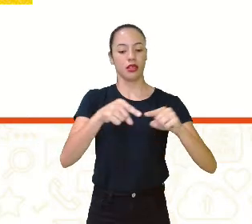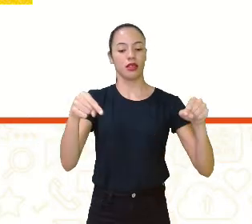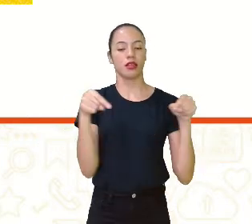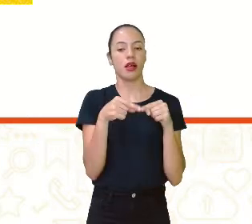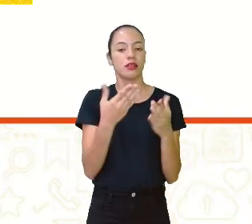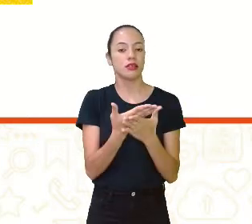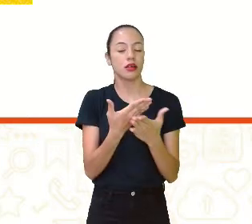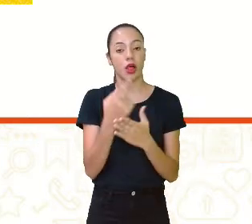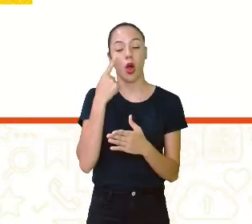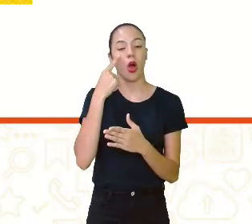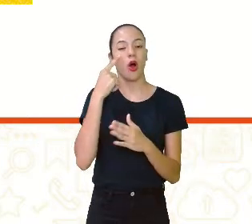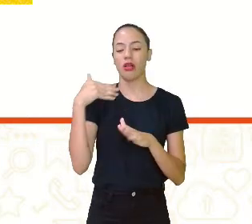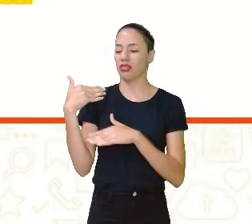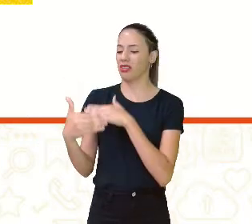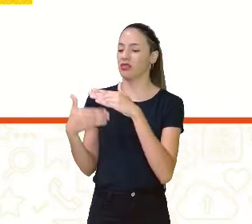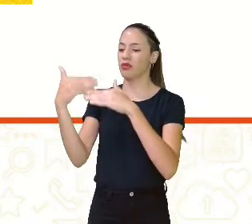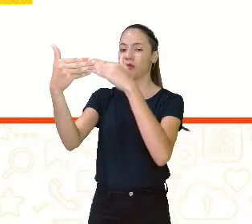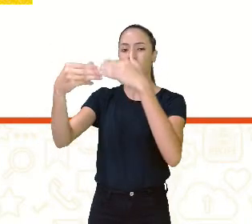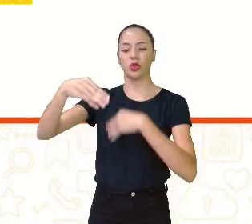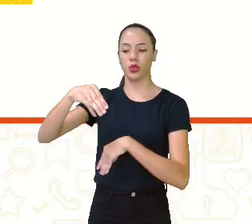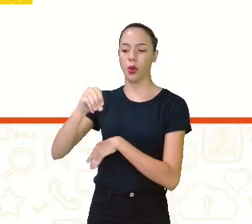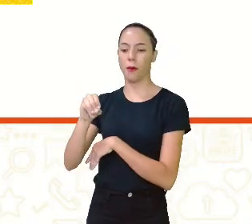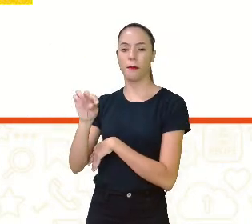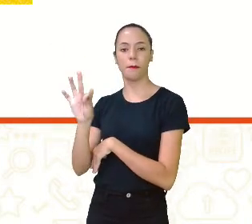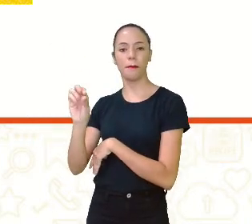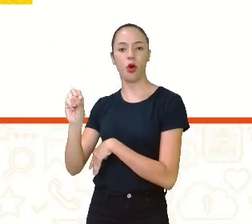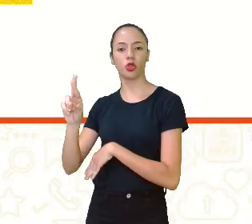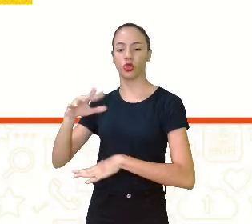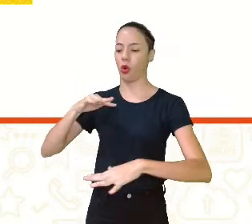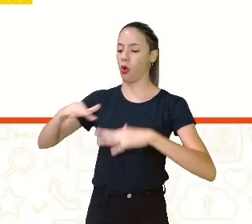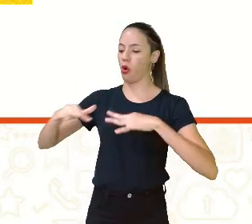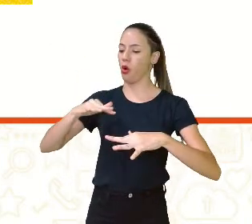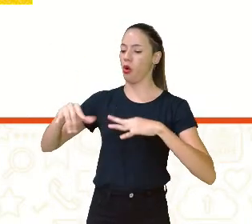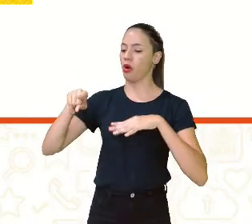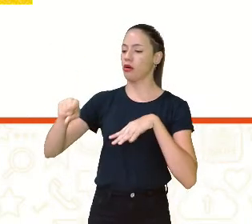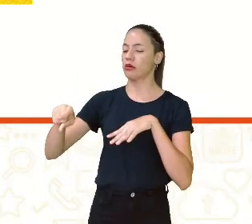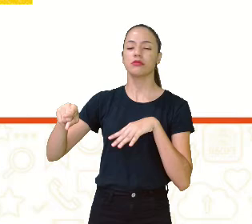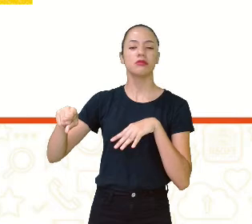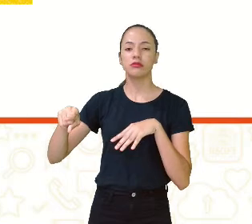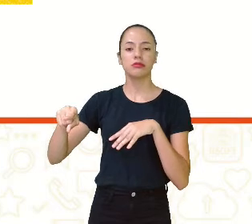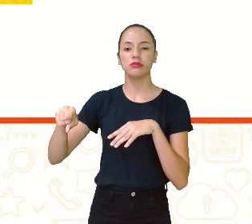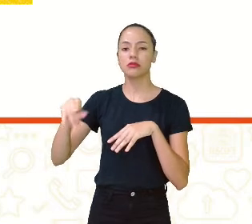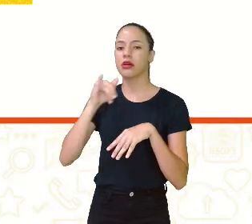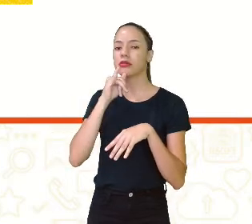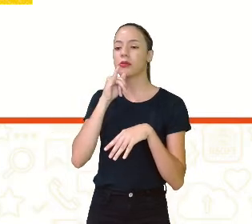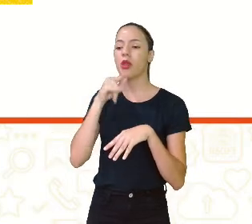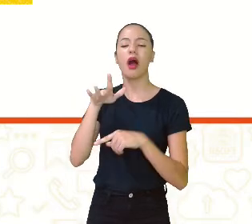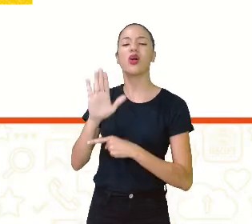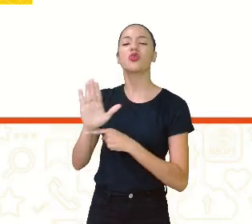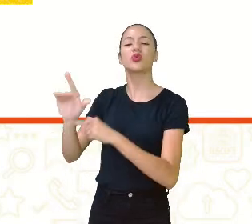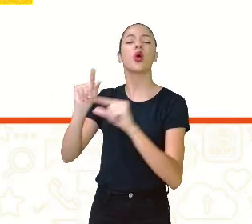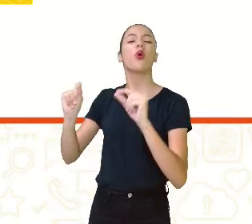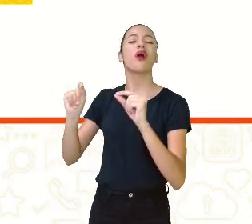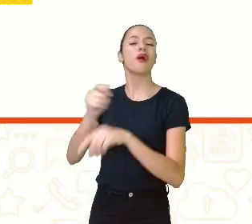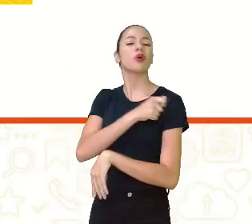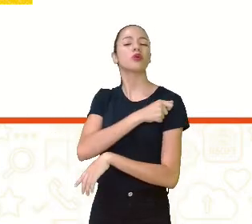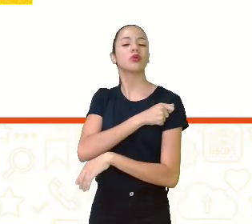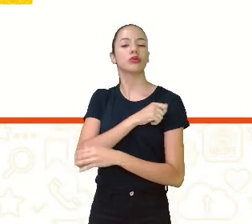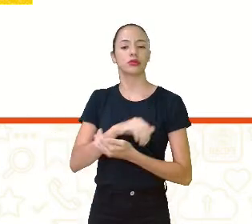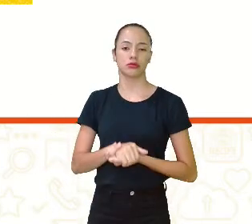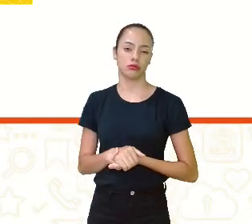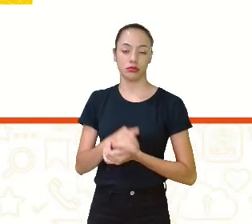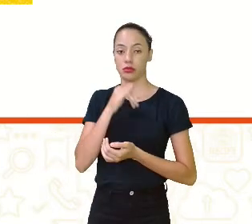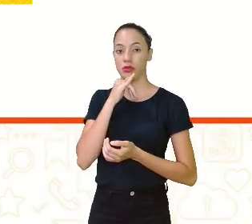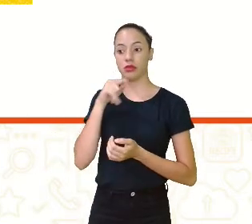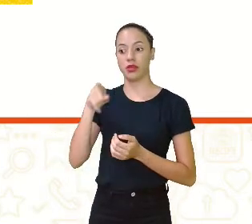desenvolvimento motor, o que é que ele pode trazer para contemplar esse estudante? Ele propicia o